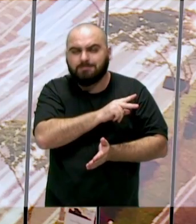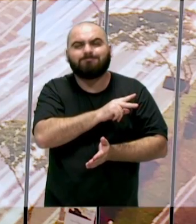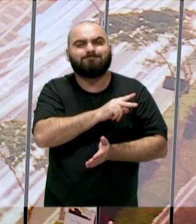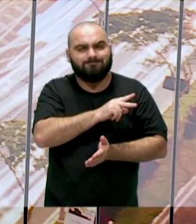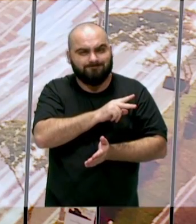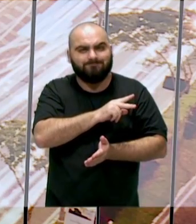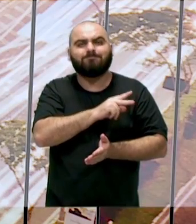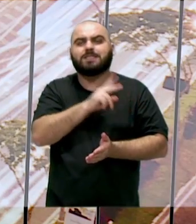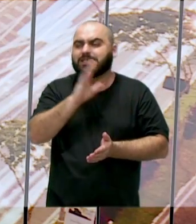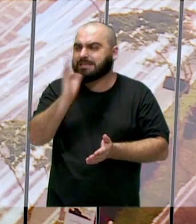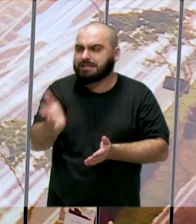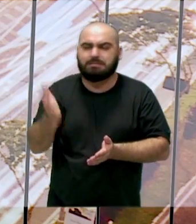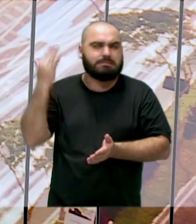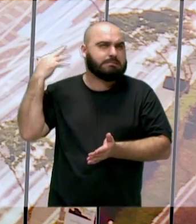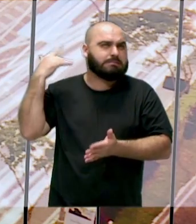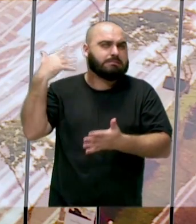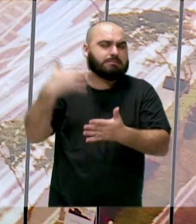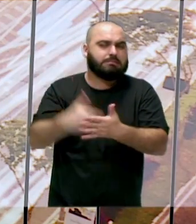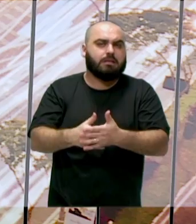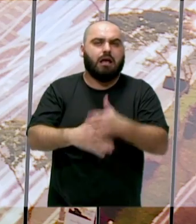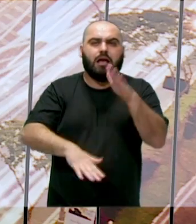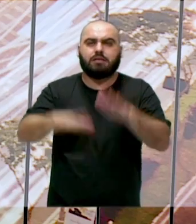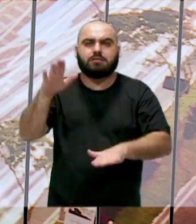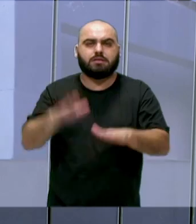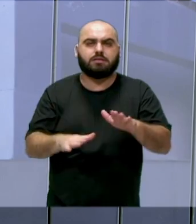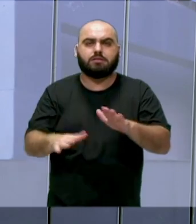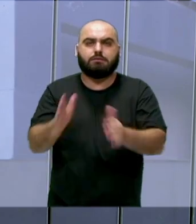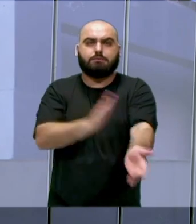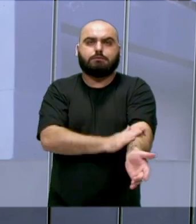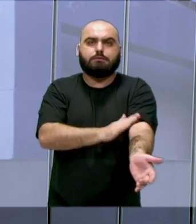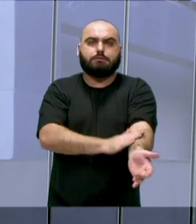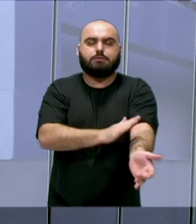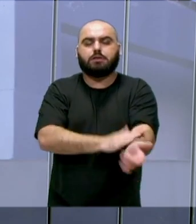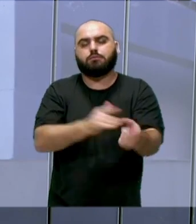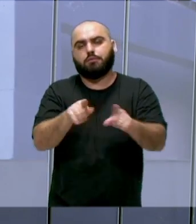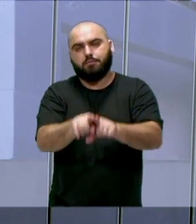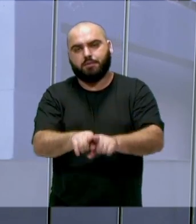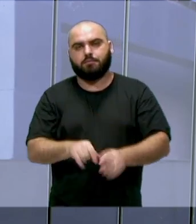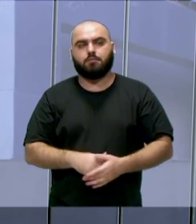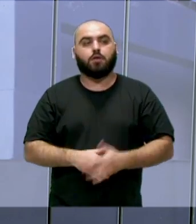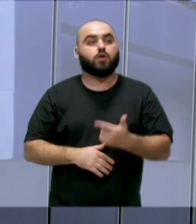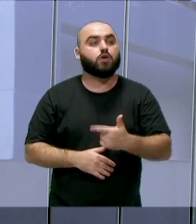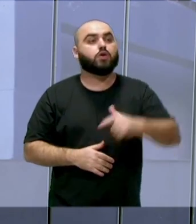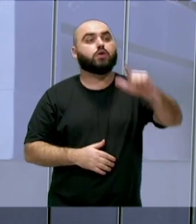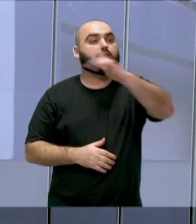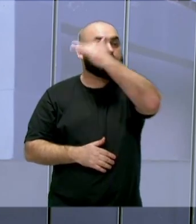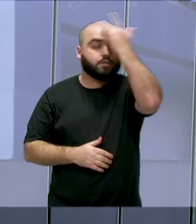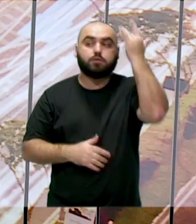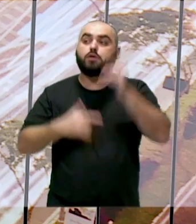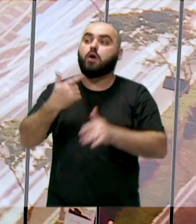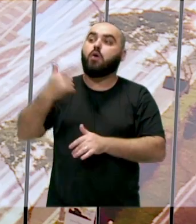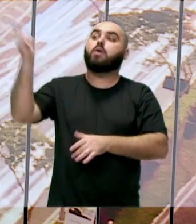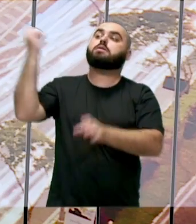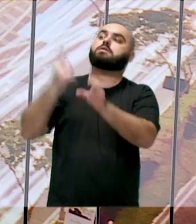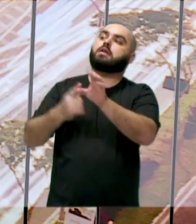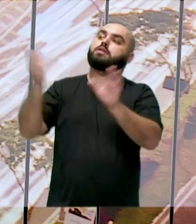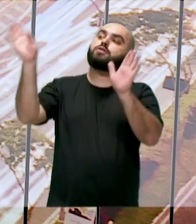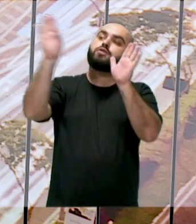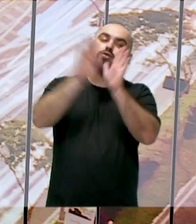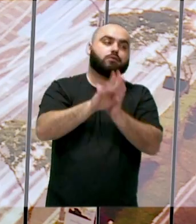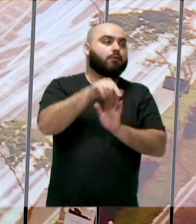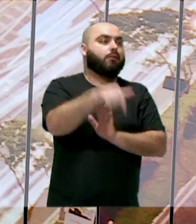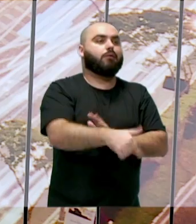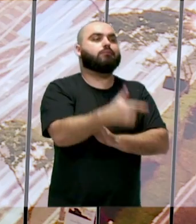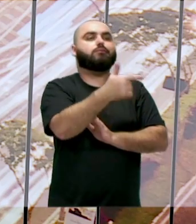já vieram de uma vulnerabilidade, mas estão às vezes no auge do vício. E outros são pessoas que vêm de fora e acabam por não